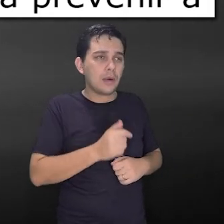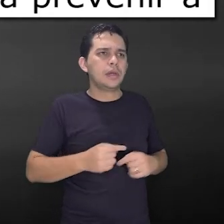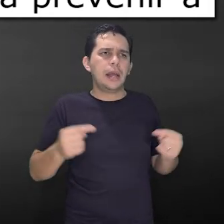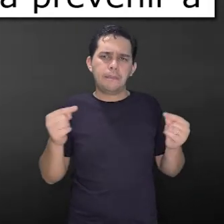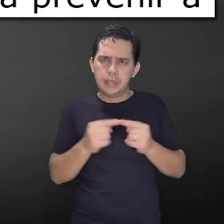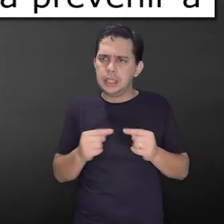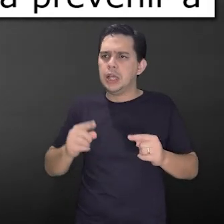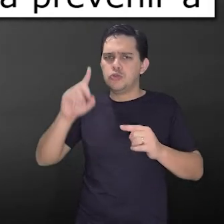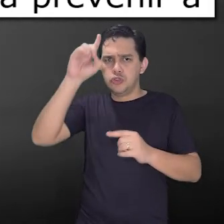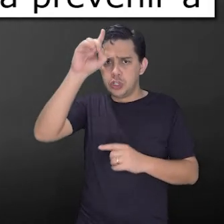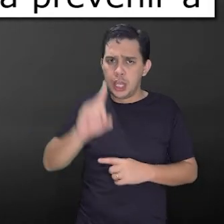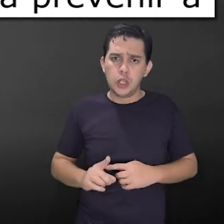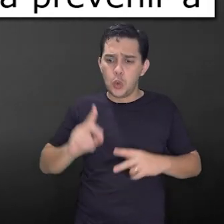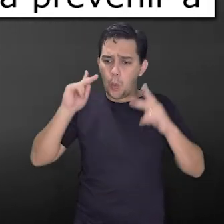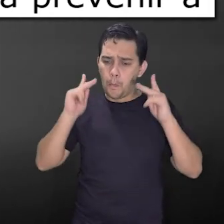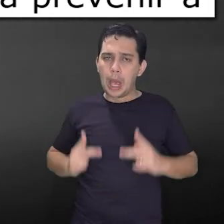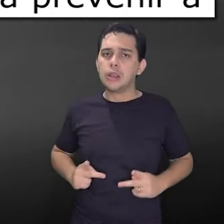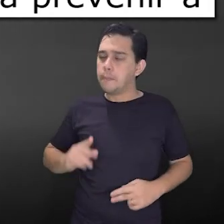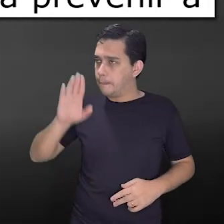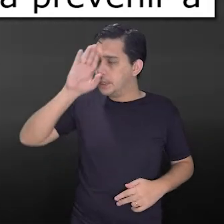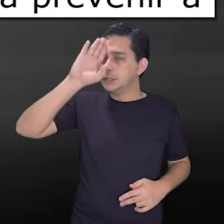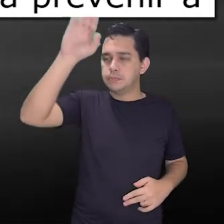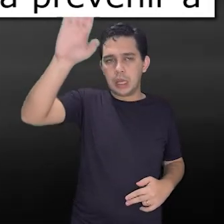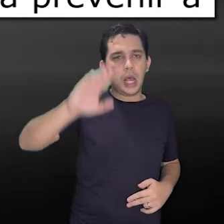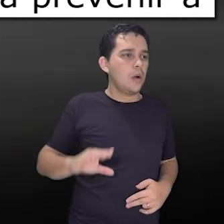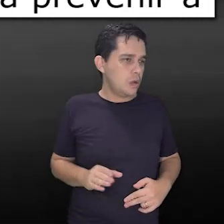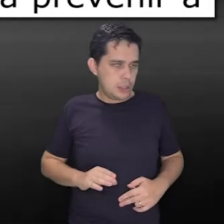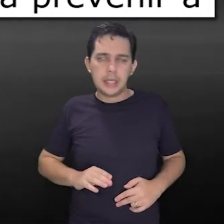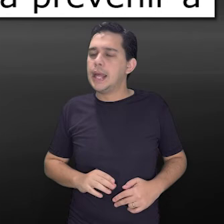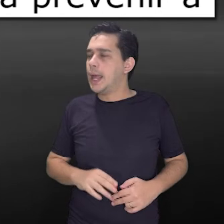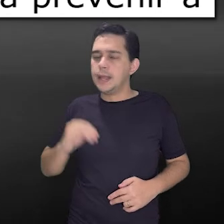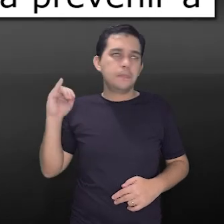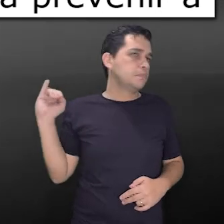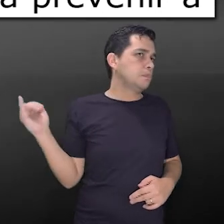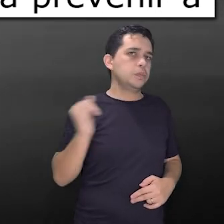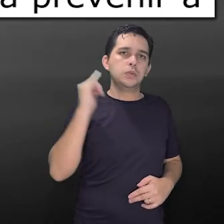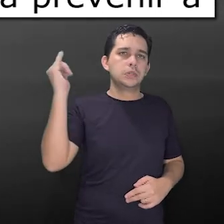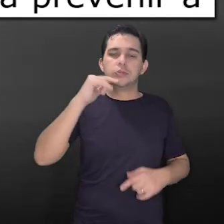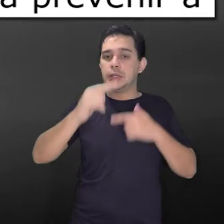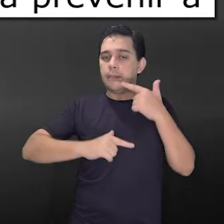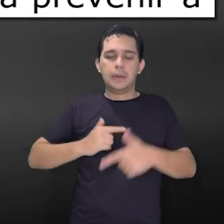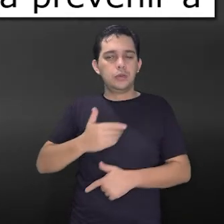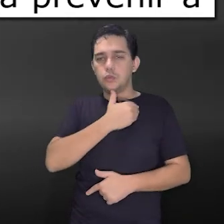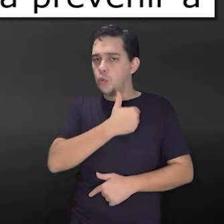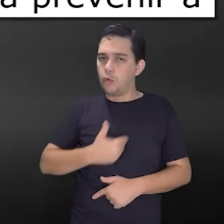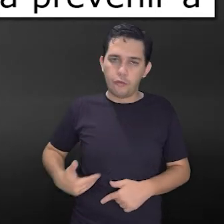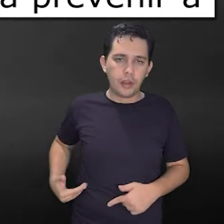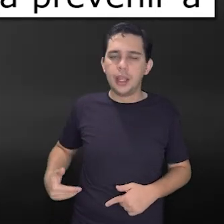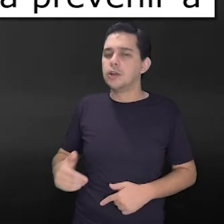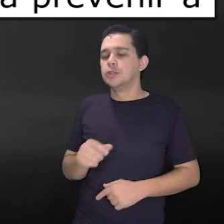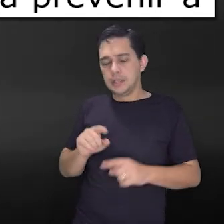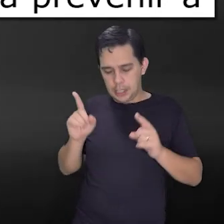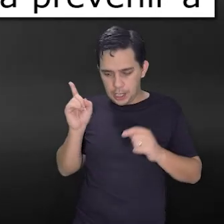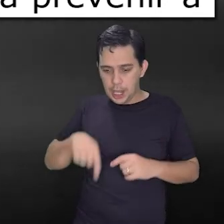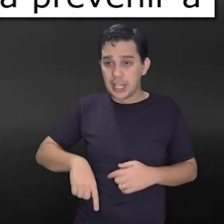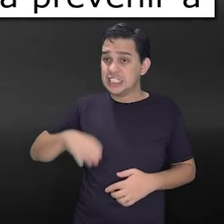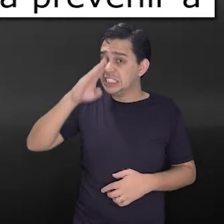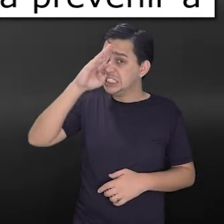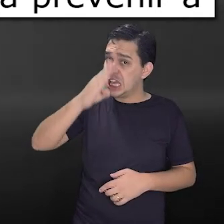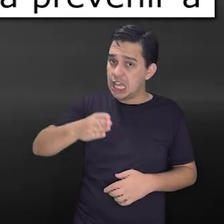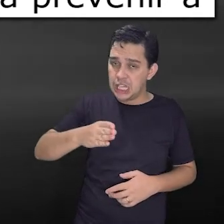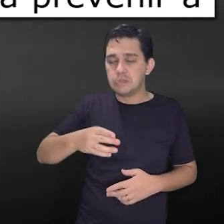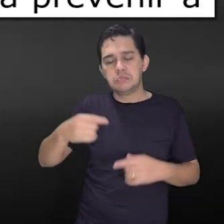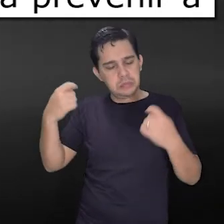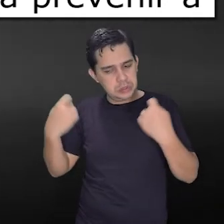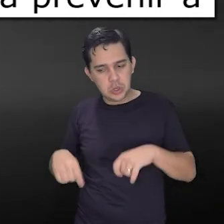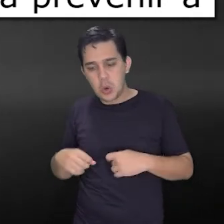um direito humano fundamental e de um serviço público essencial a ser fornecido pelo Estado de forma